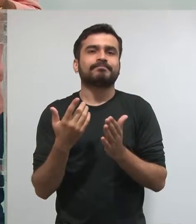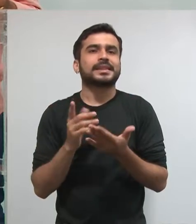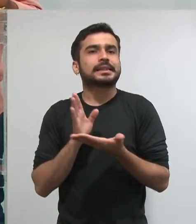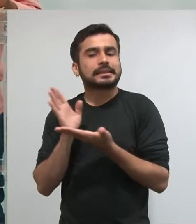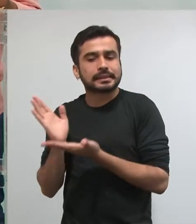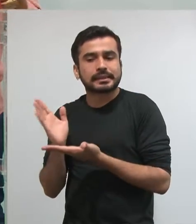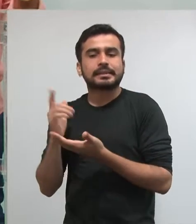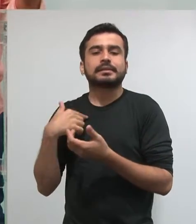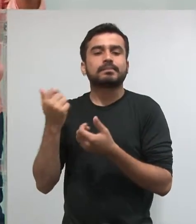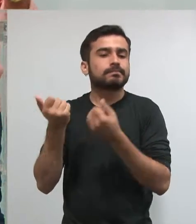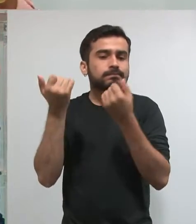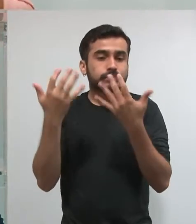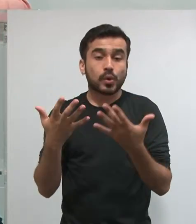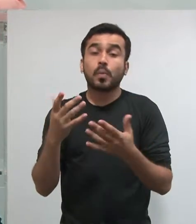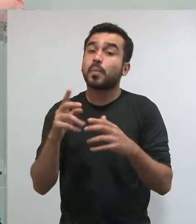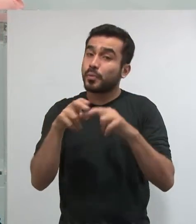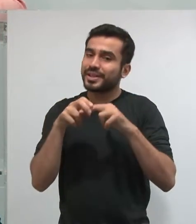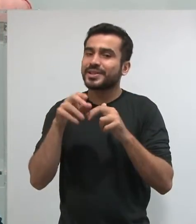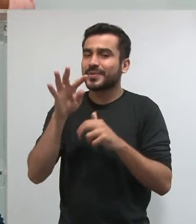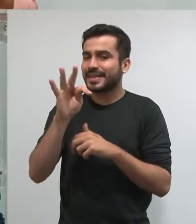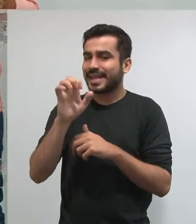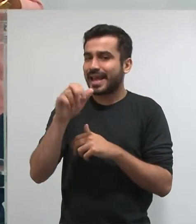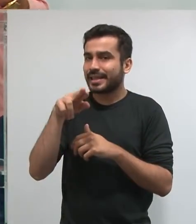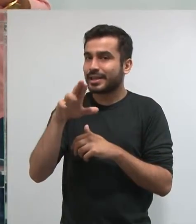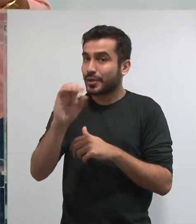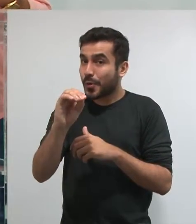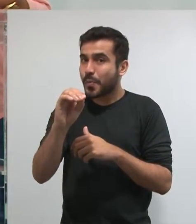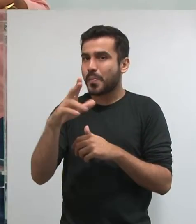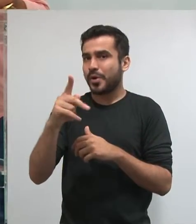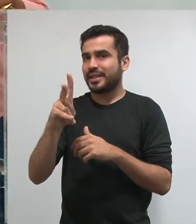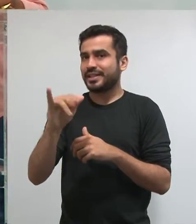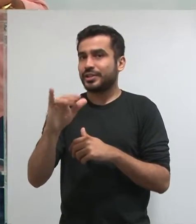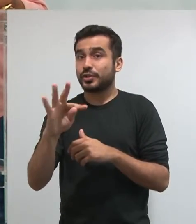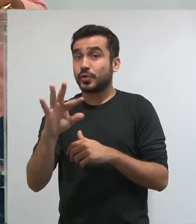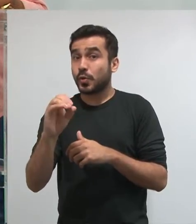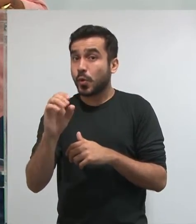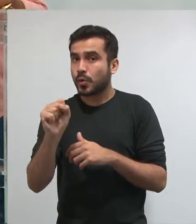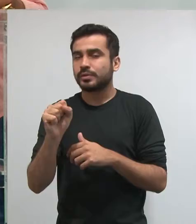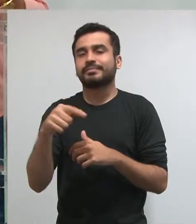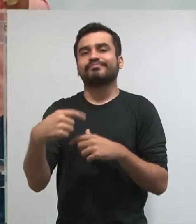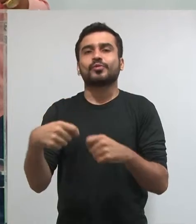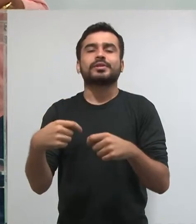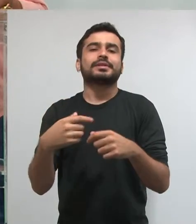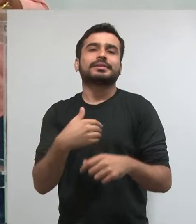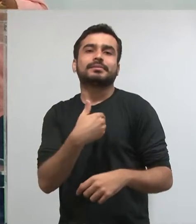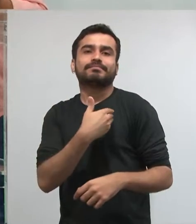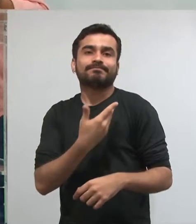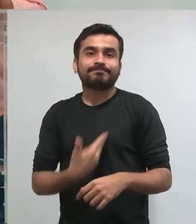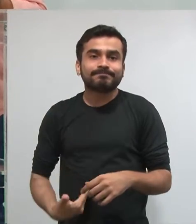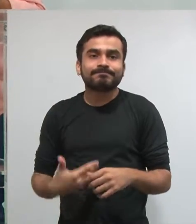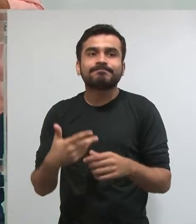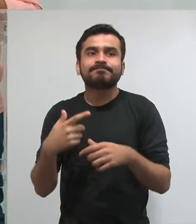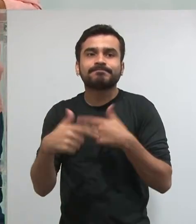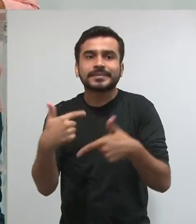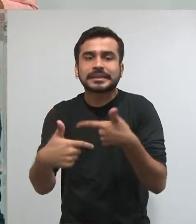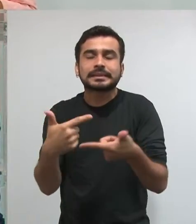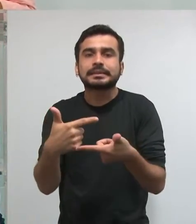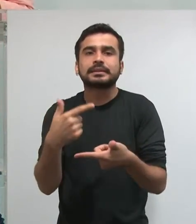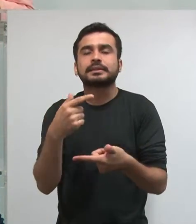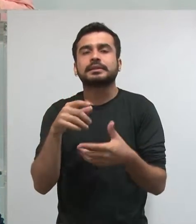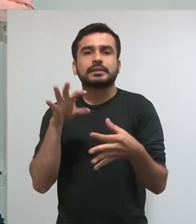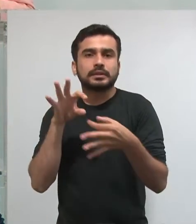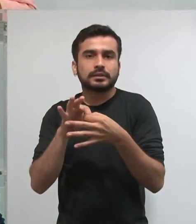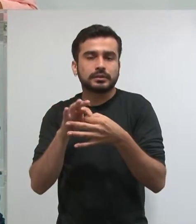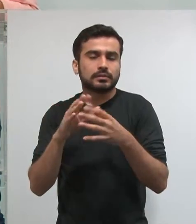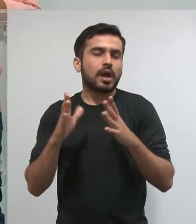políticos e técnicos, por isso tecnopolíticos, sejam alcançados, sejam cumpridos, né, para que você tenha esse monitoramento ocorrendo